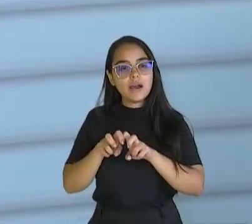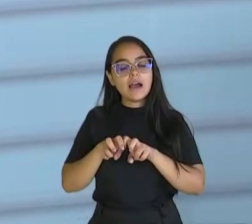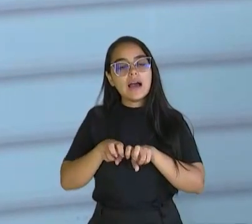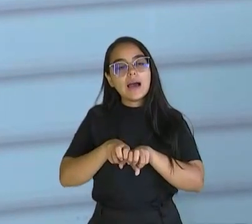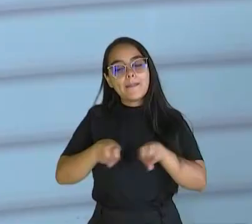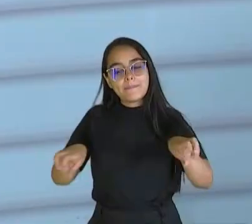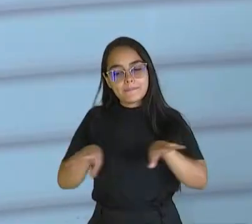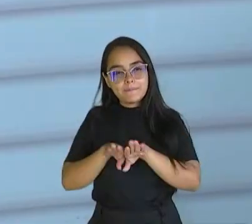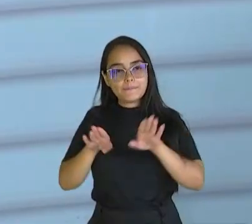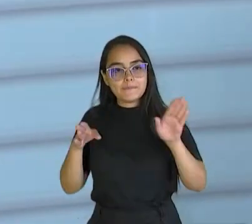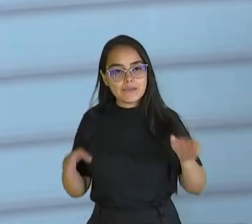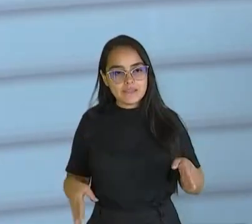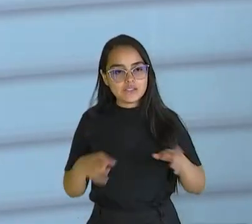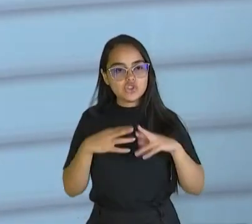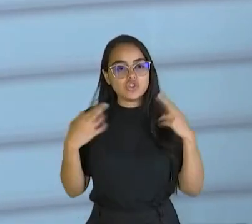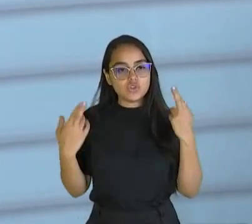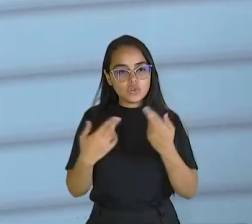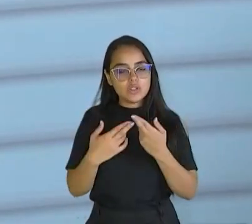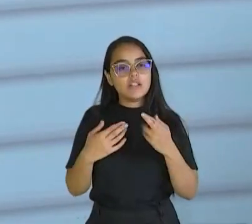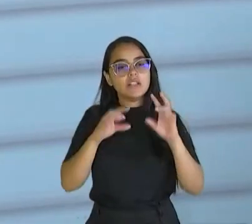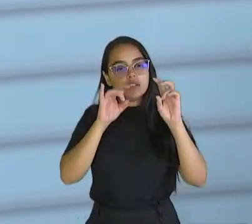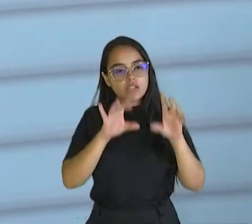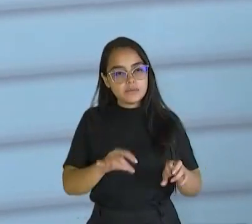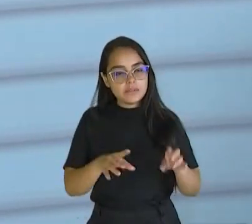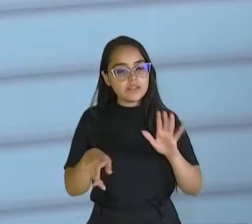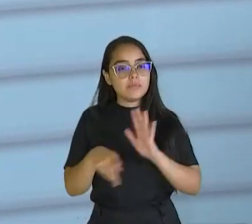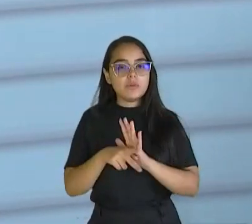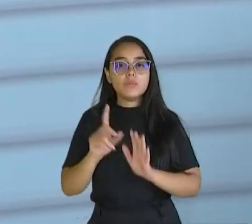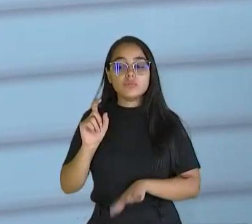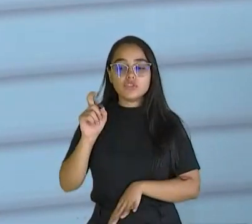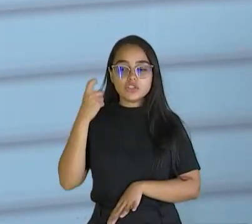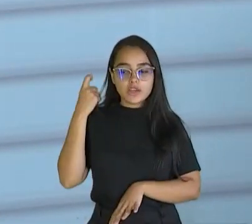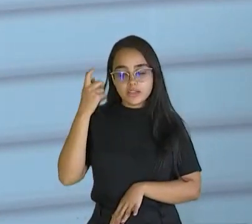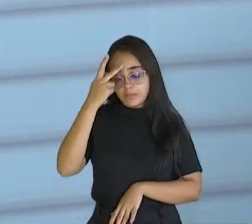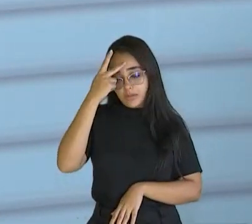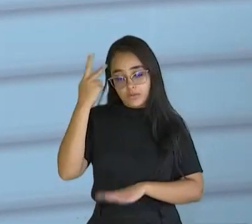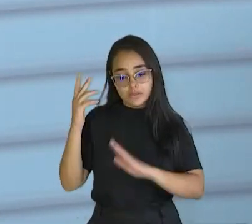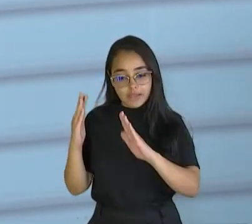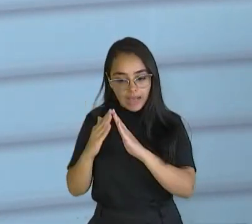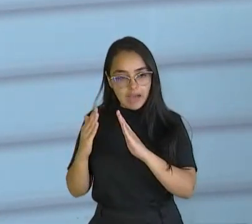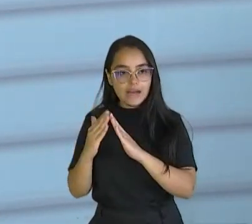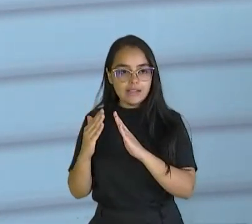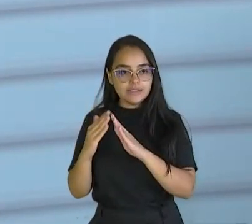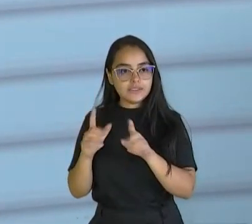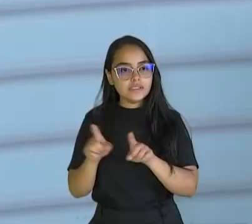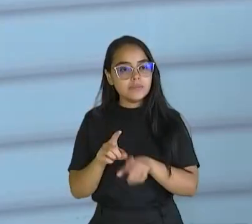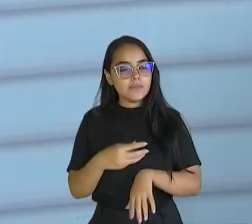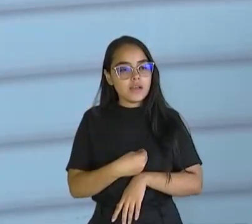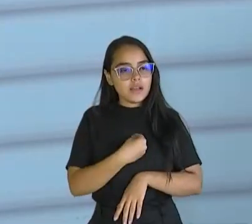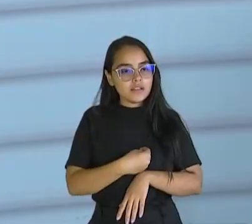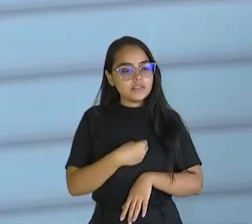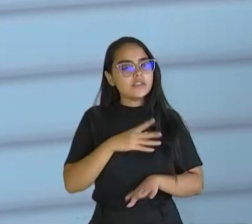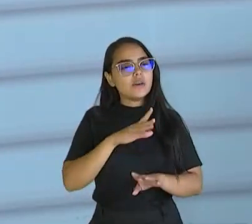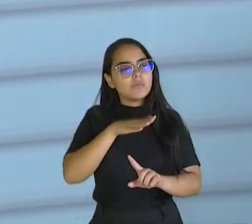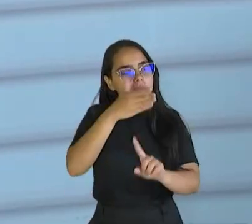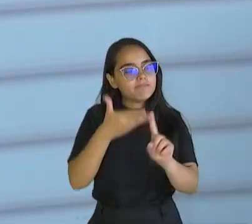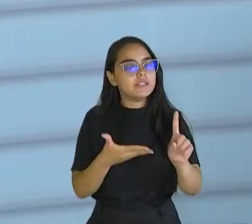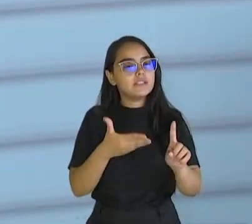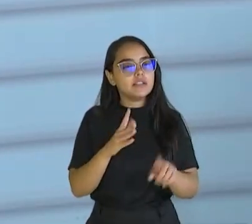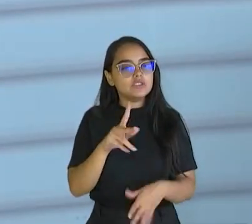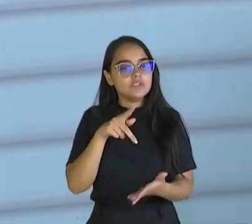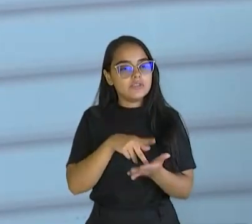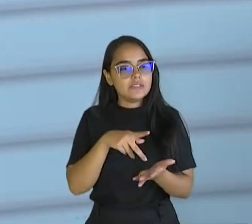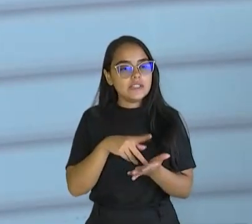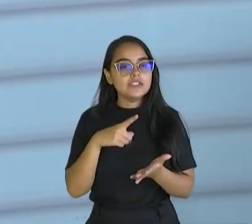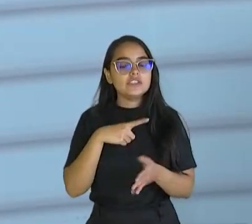composta pelos próprios moradores e por ex-moradores, que são como se fosse uma prestação de homenagem, né?